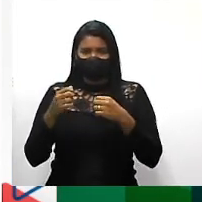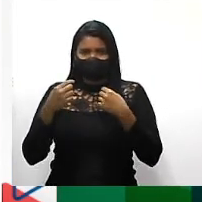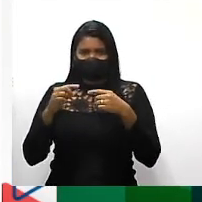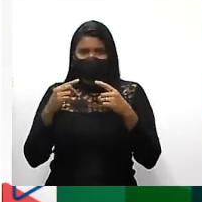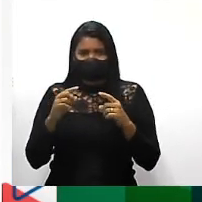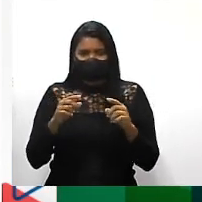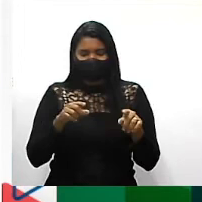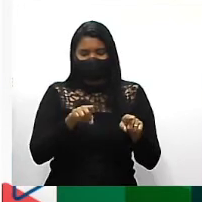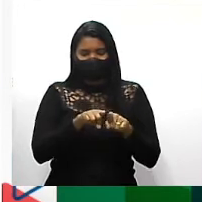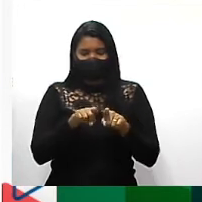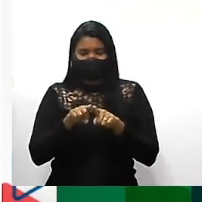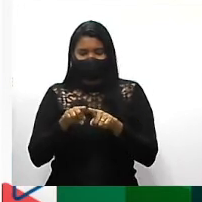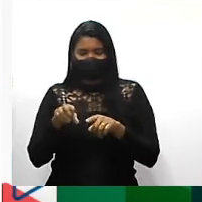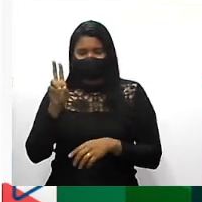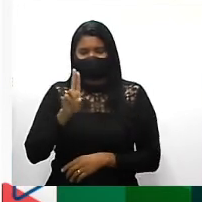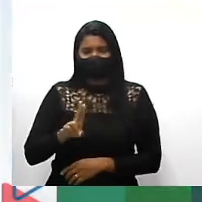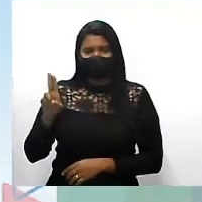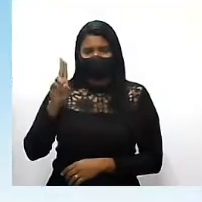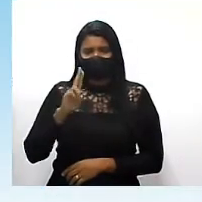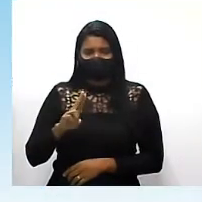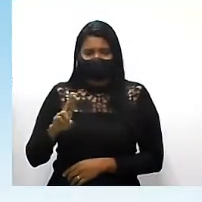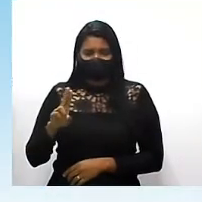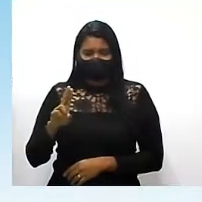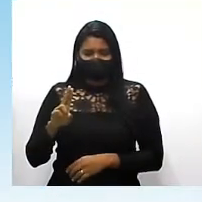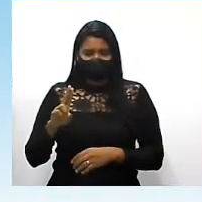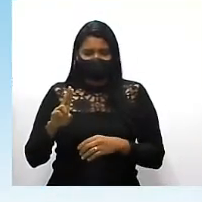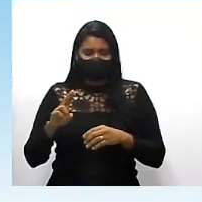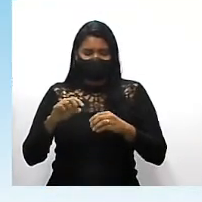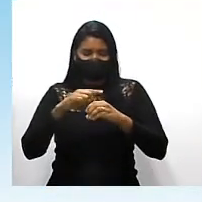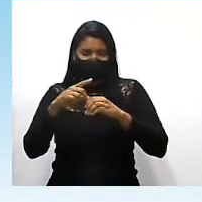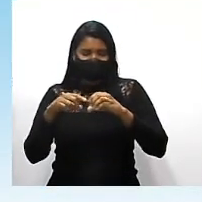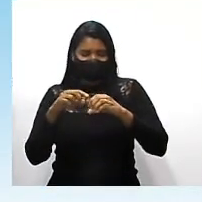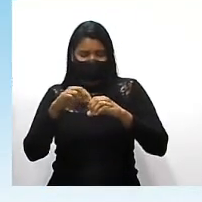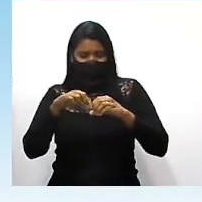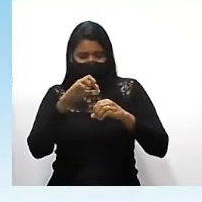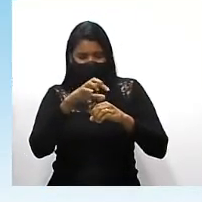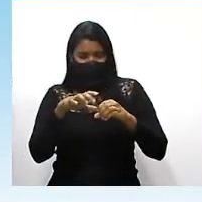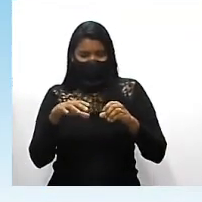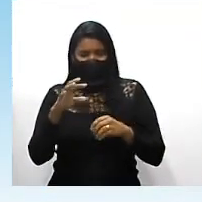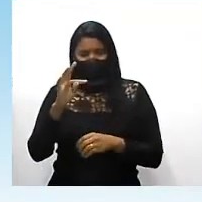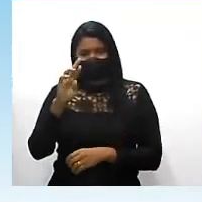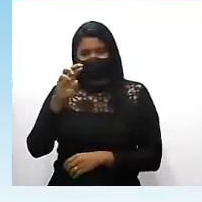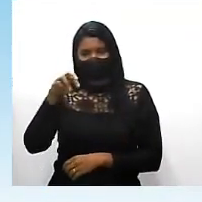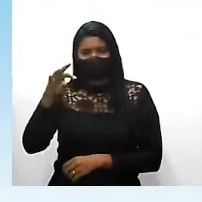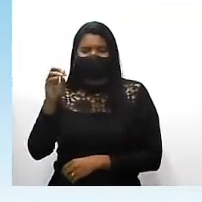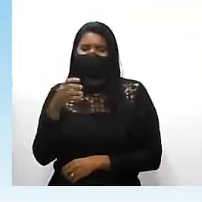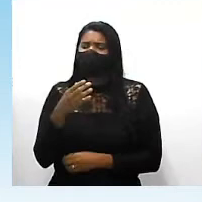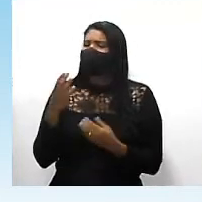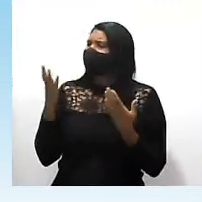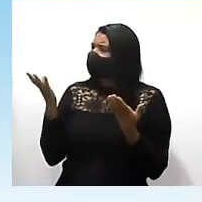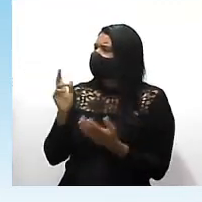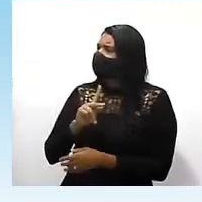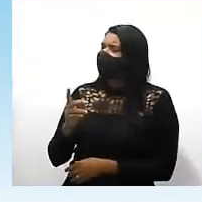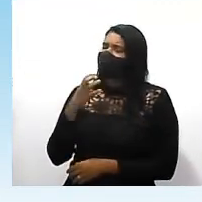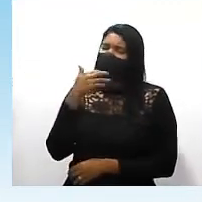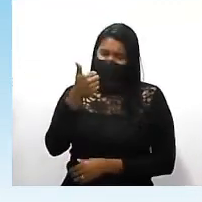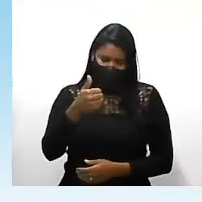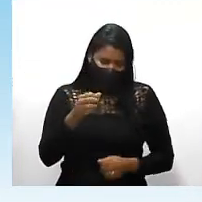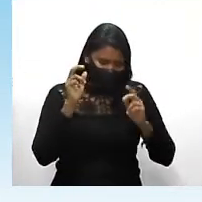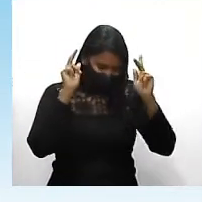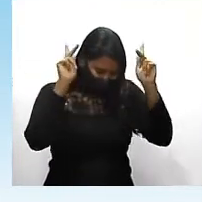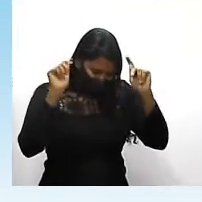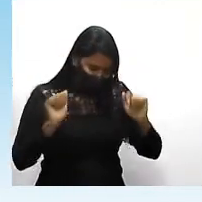em relação ao uso da célula-tronco? Você pode dizer assim, professor, muito bem,